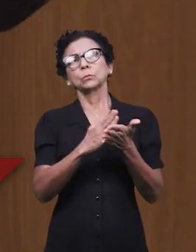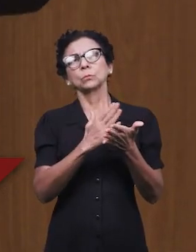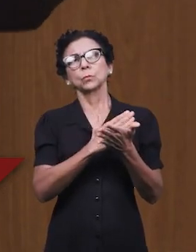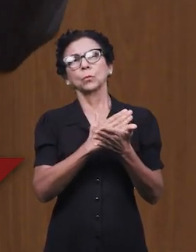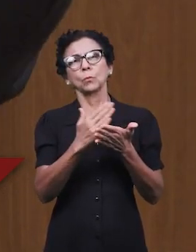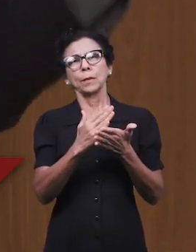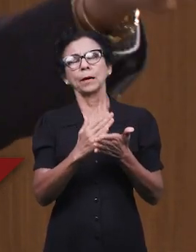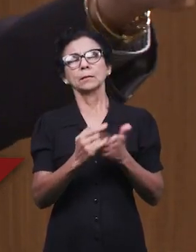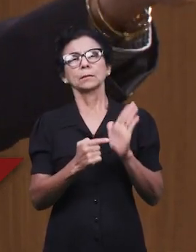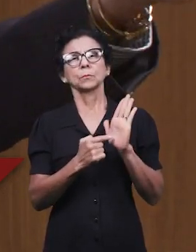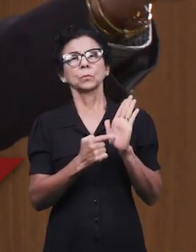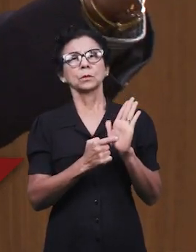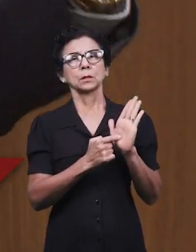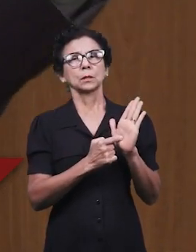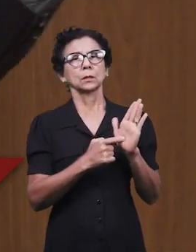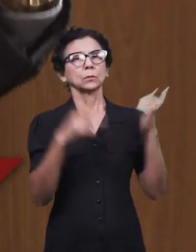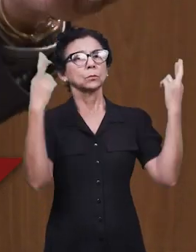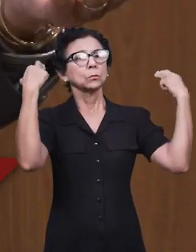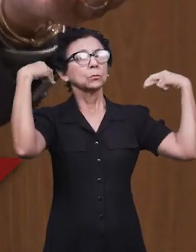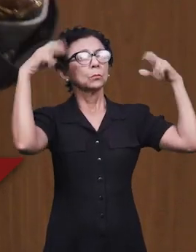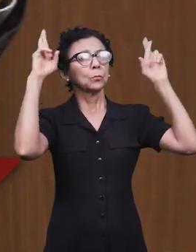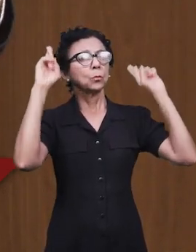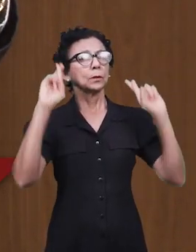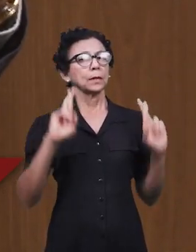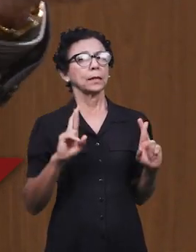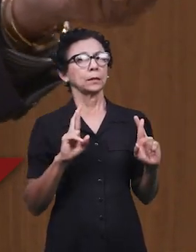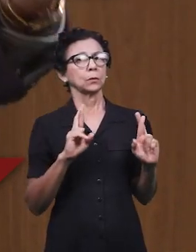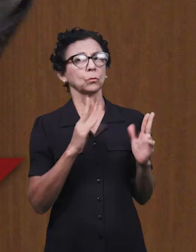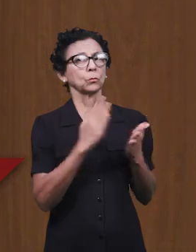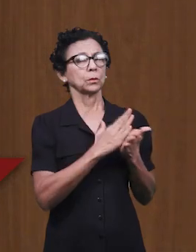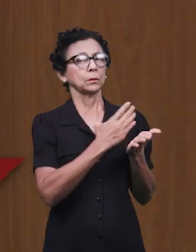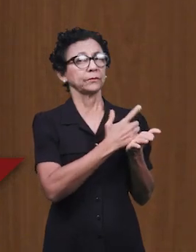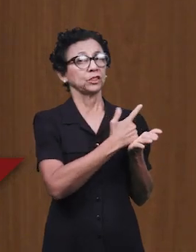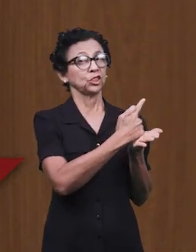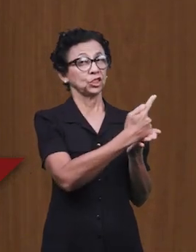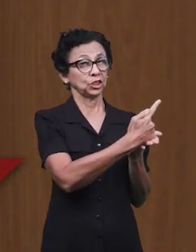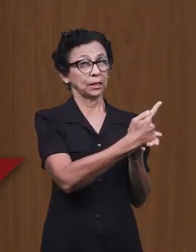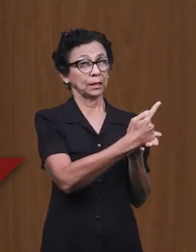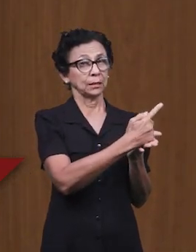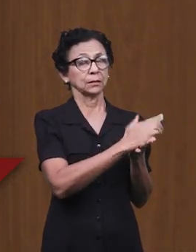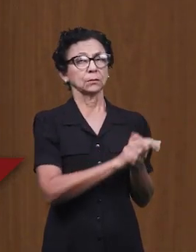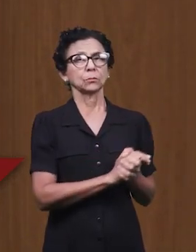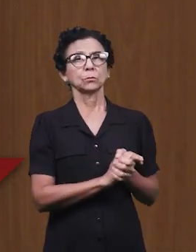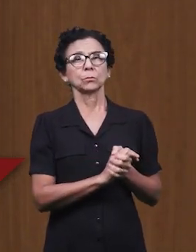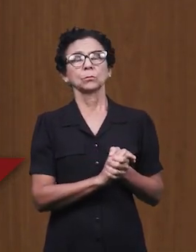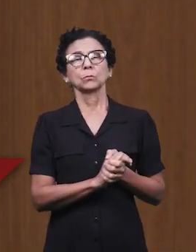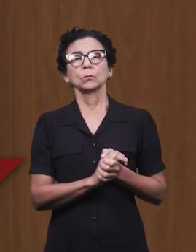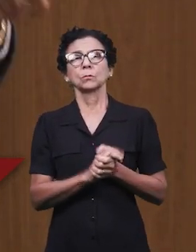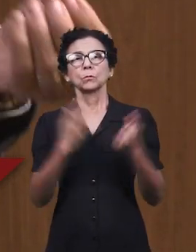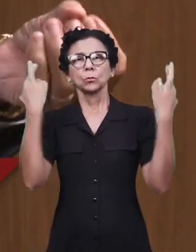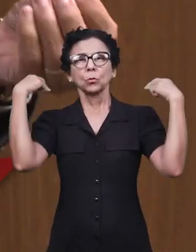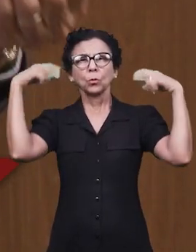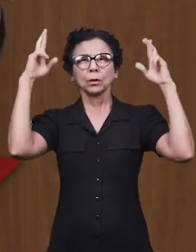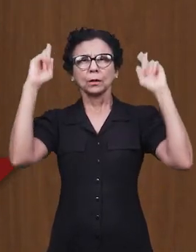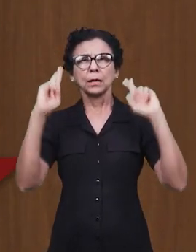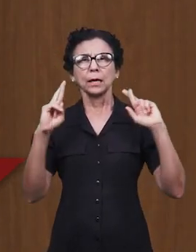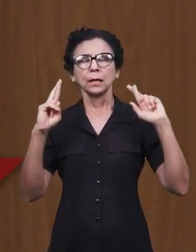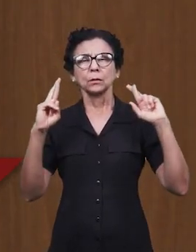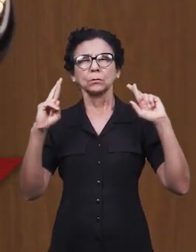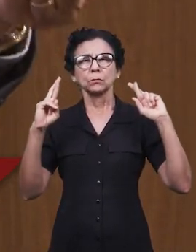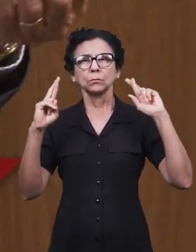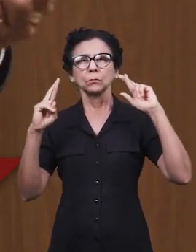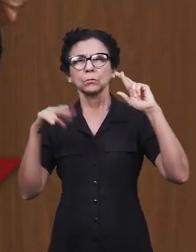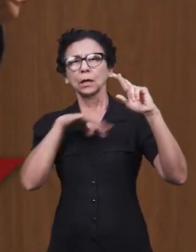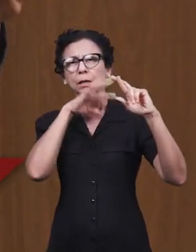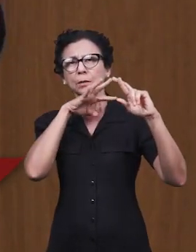do Cordeiro, lá no Gênesis, e do sangue do Cordeiro. Então, essa figura